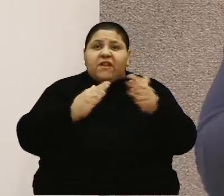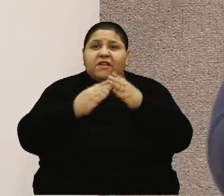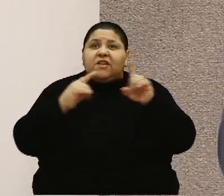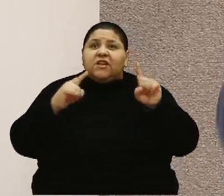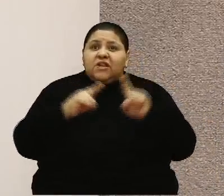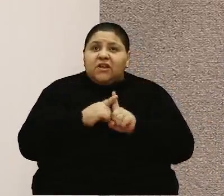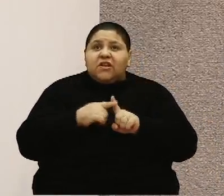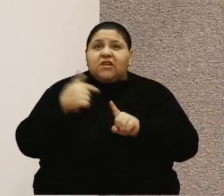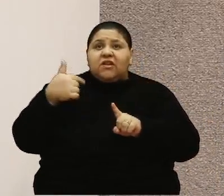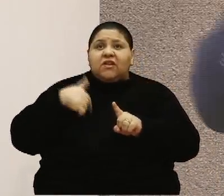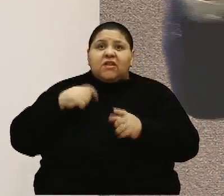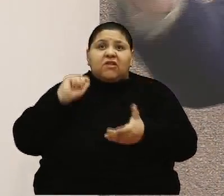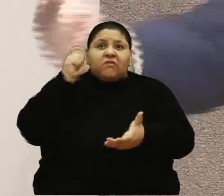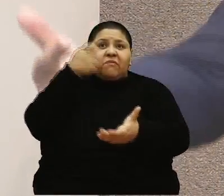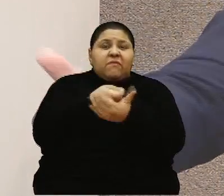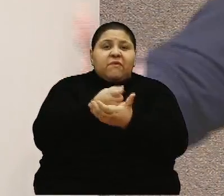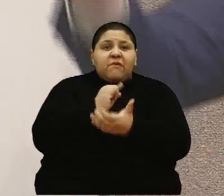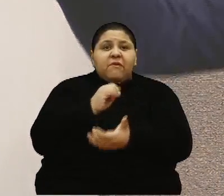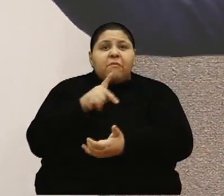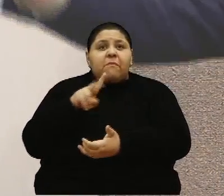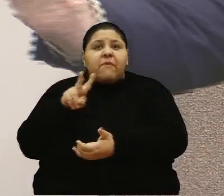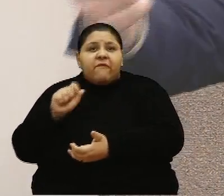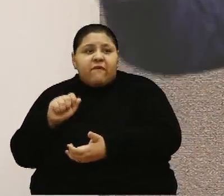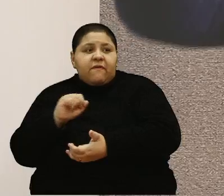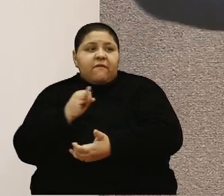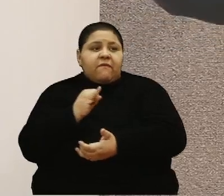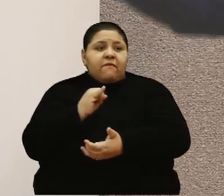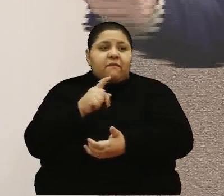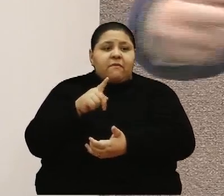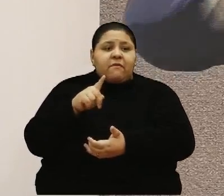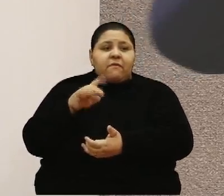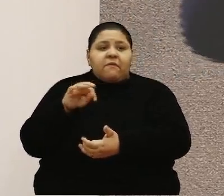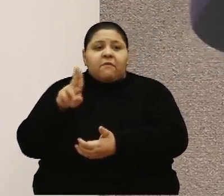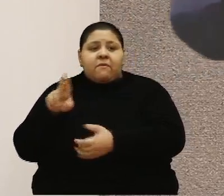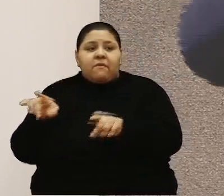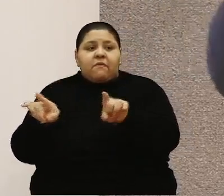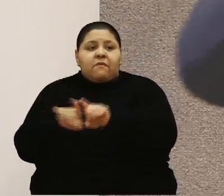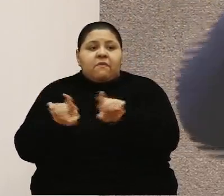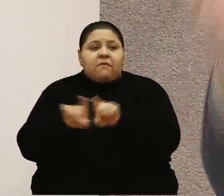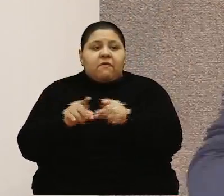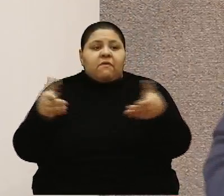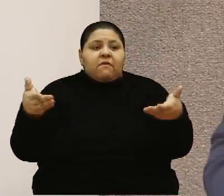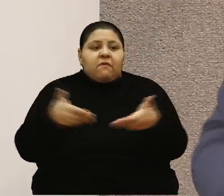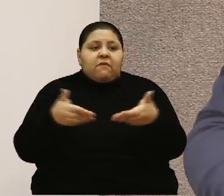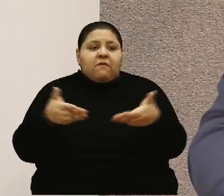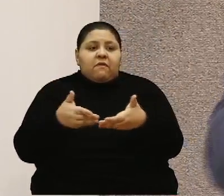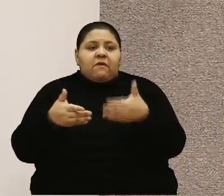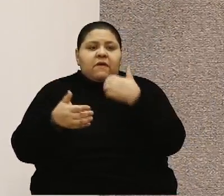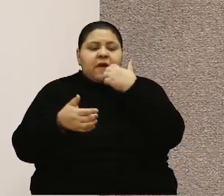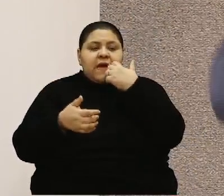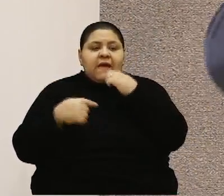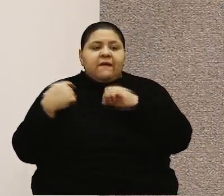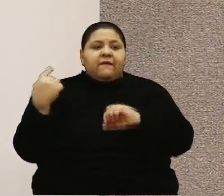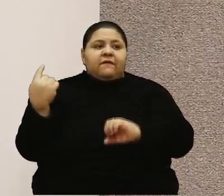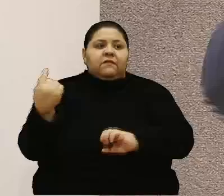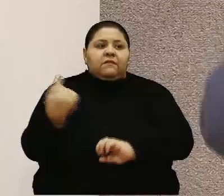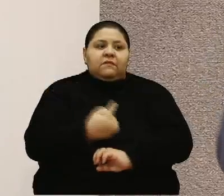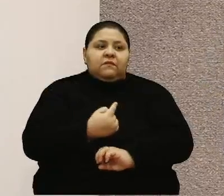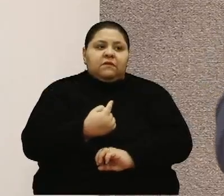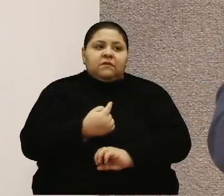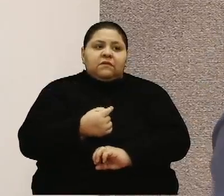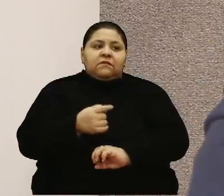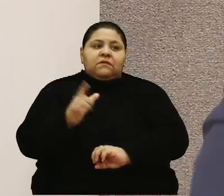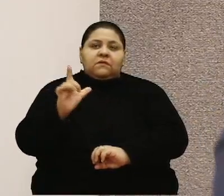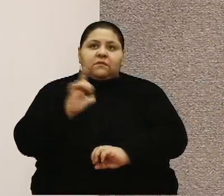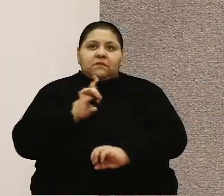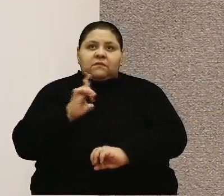outro. Eu não pago IPVA, não pago IPTU, não pago conta, não tenho responsabilidade, não tenho família, não tenho mulher, não tenho ninguém. Se é sua mulher, minha mulher está com outro